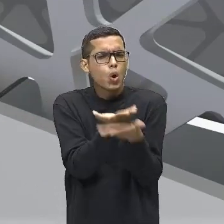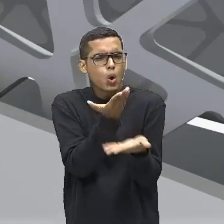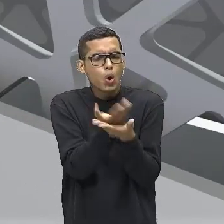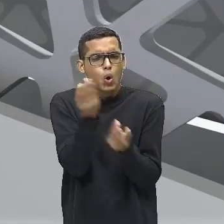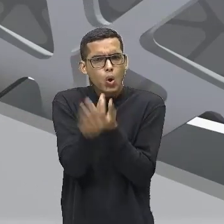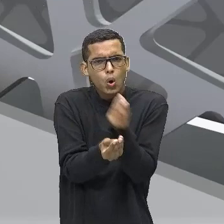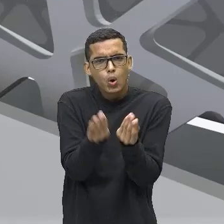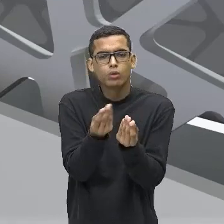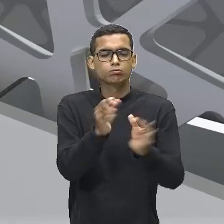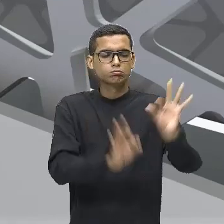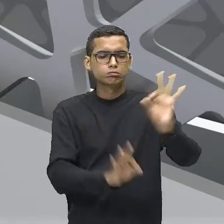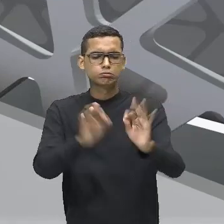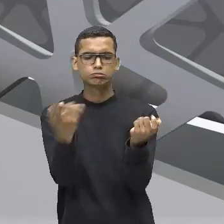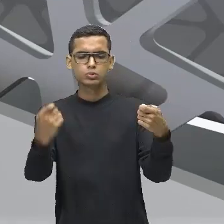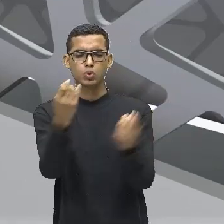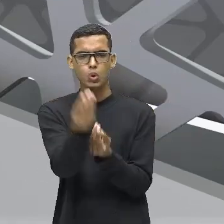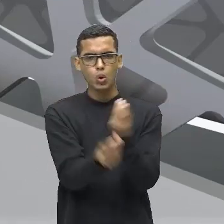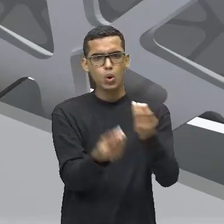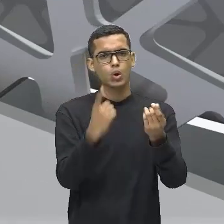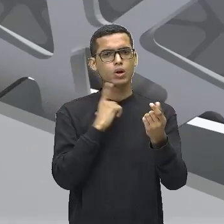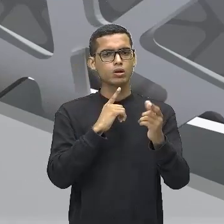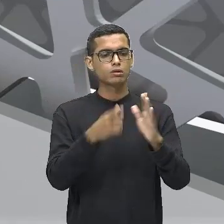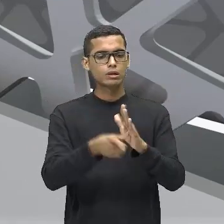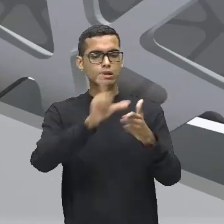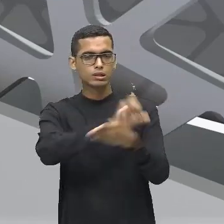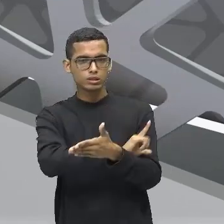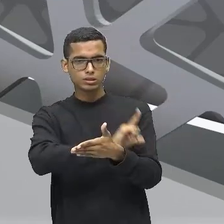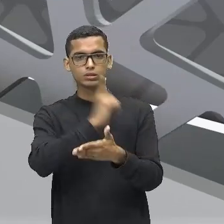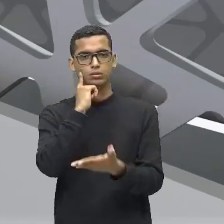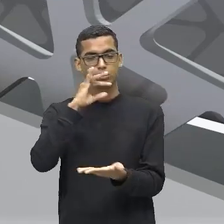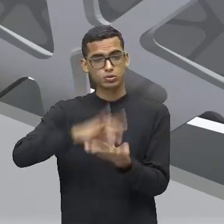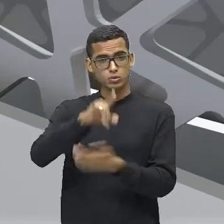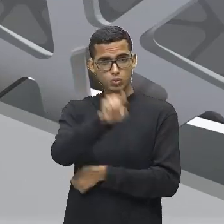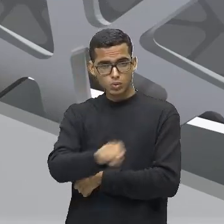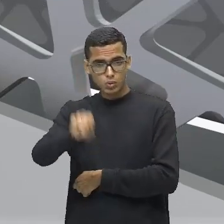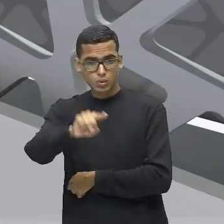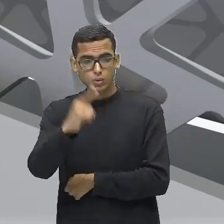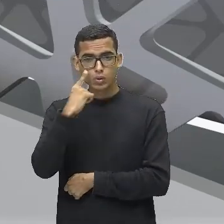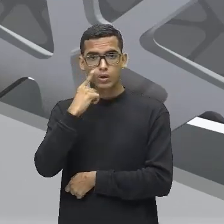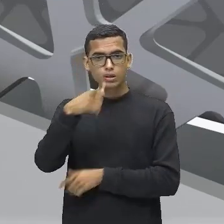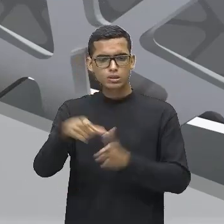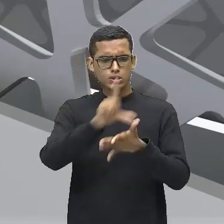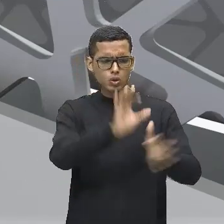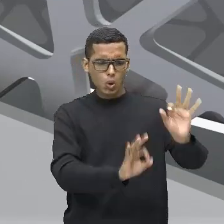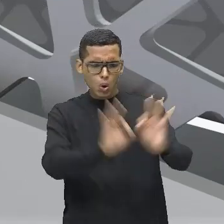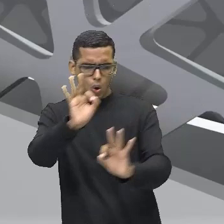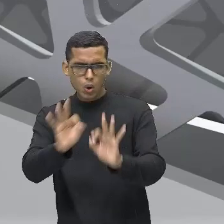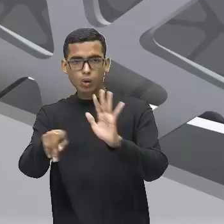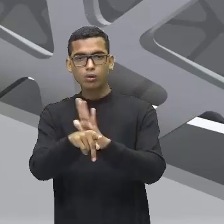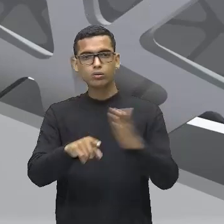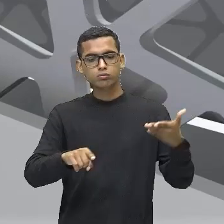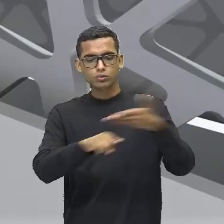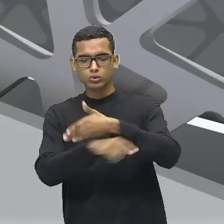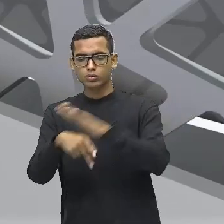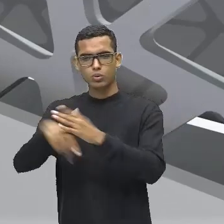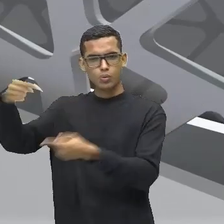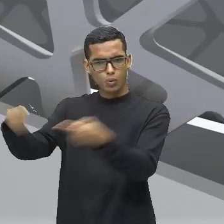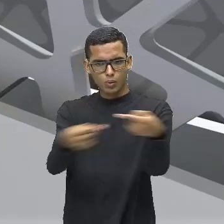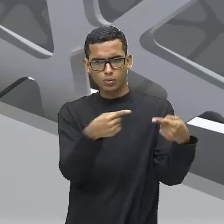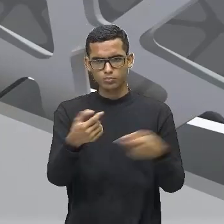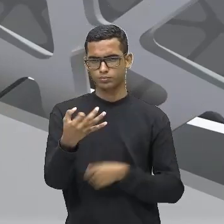pode ser planejado, como ele pode ser organizado, ou seja, você se preparando para participar de um